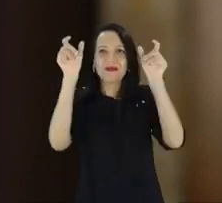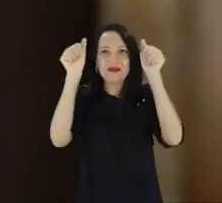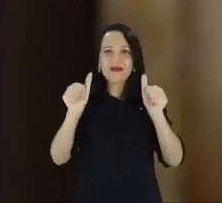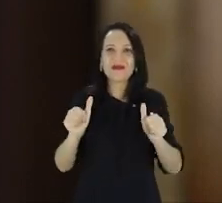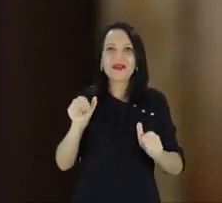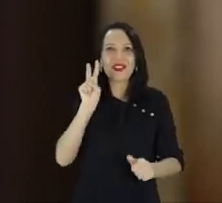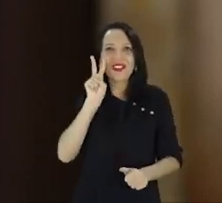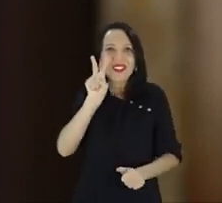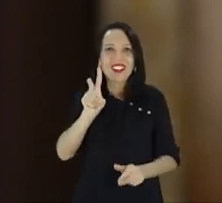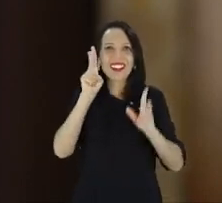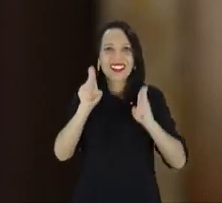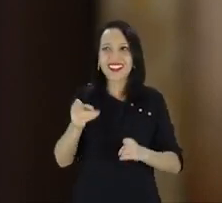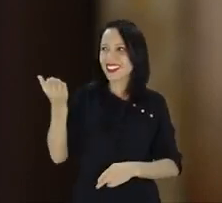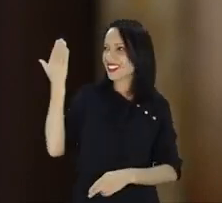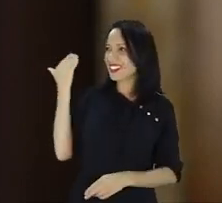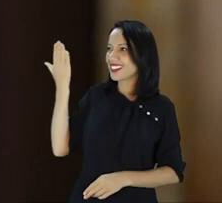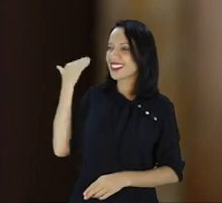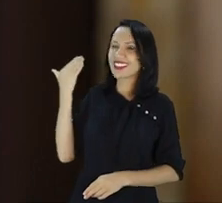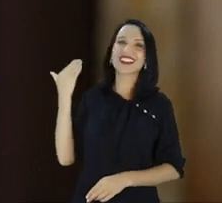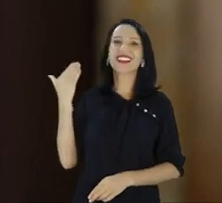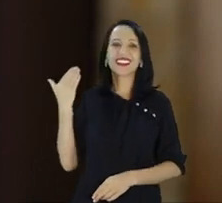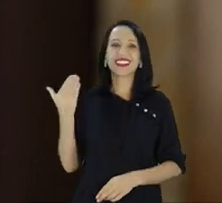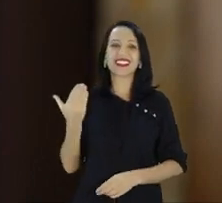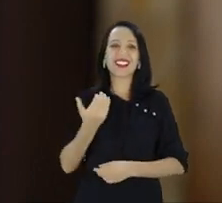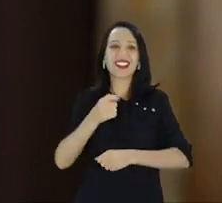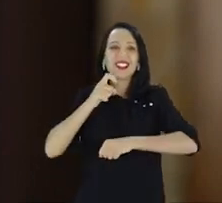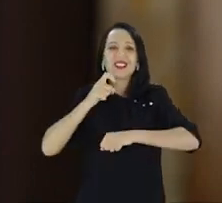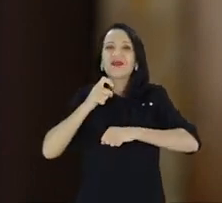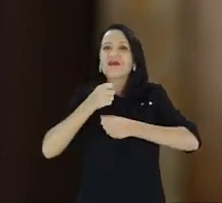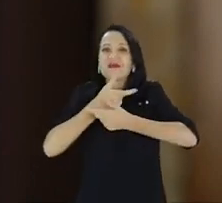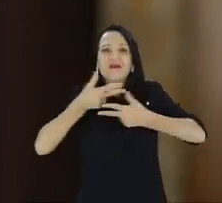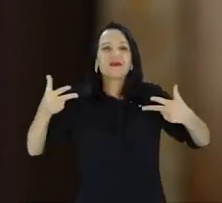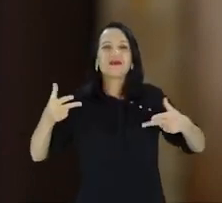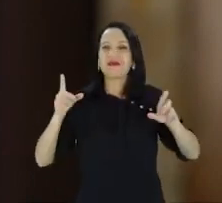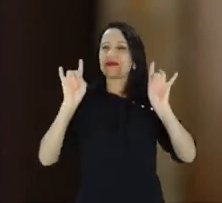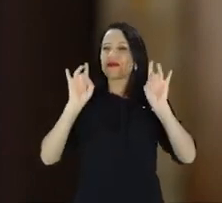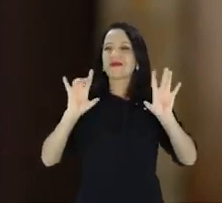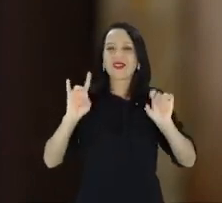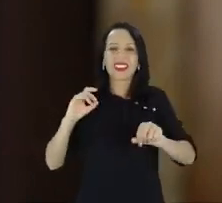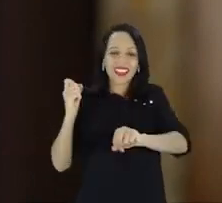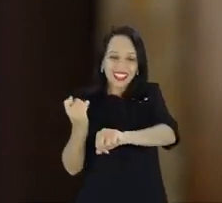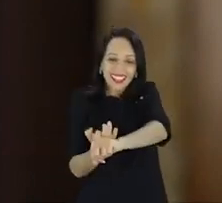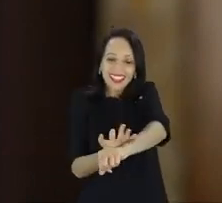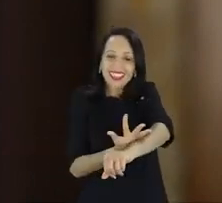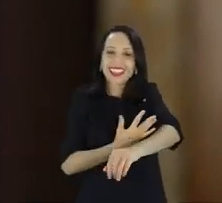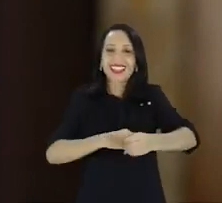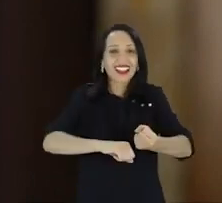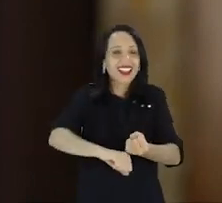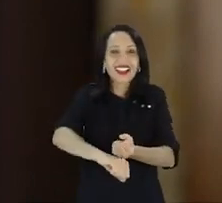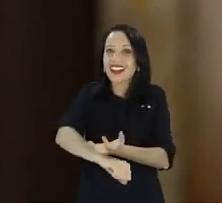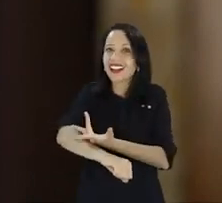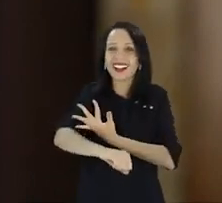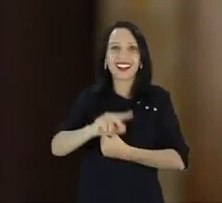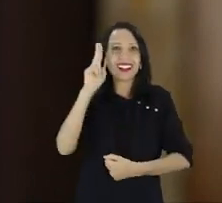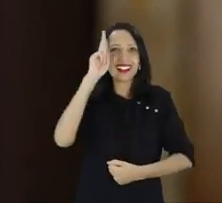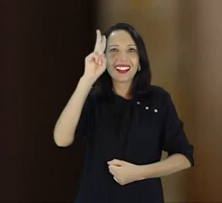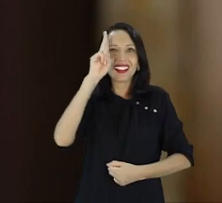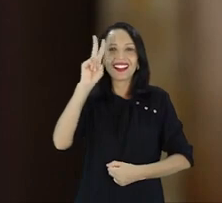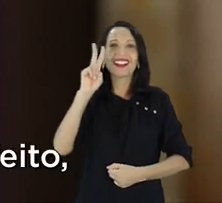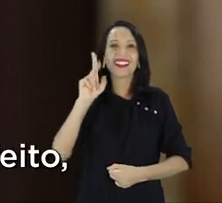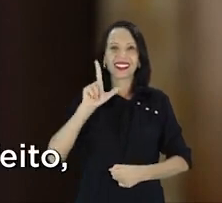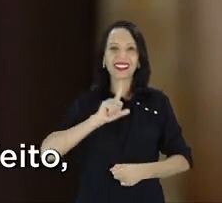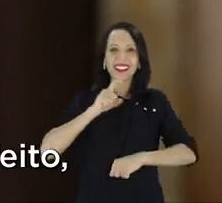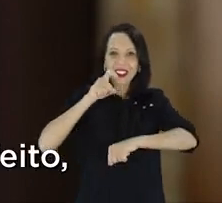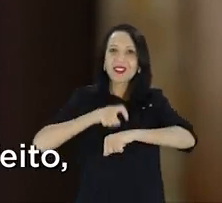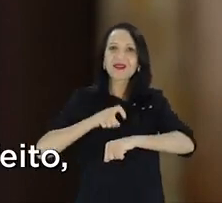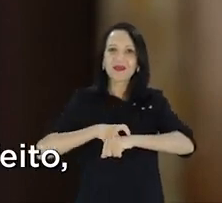ver ele de novo da forma como eu via Foi algo muito especial assim muito emocionante e eu lembro do momento preciso